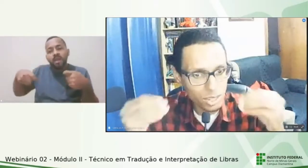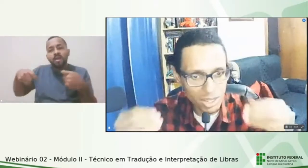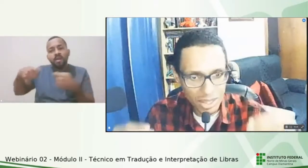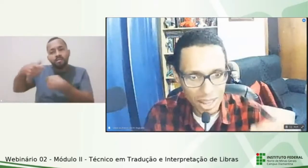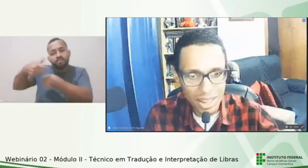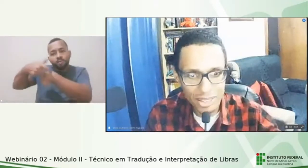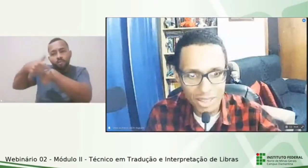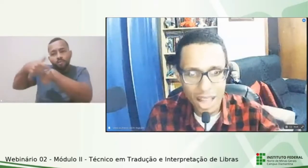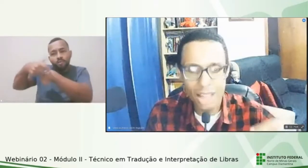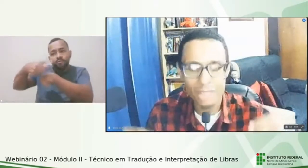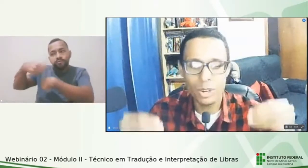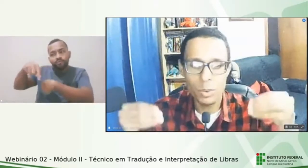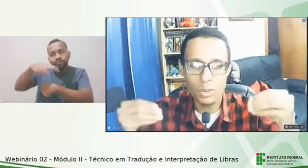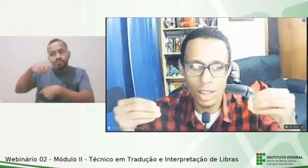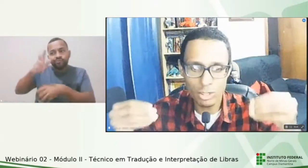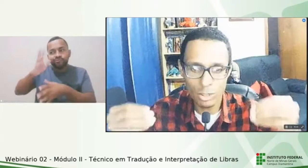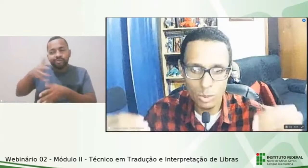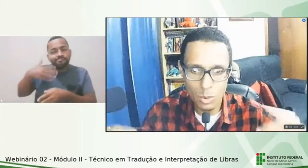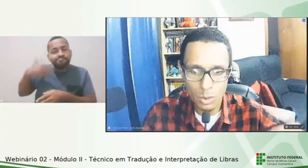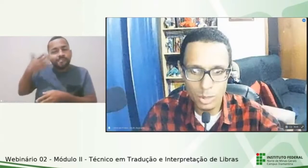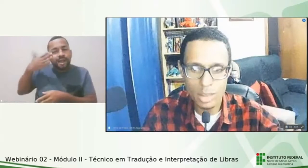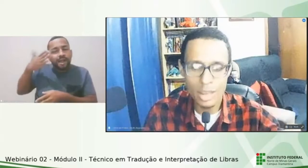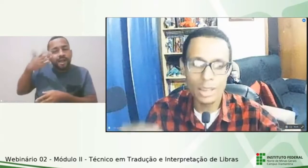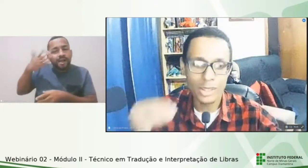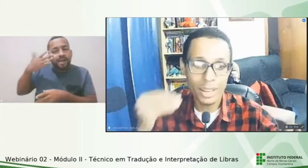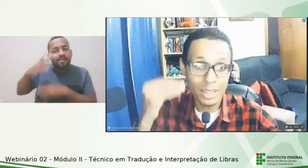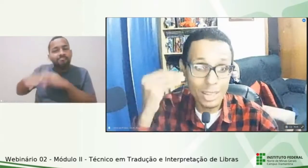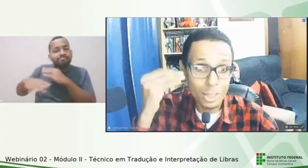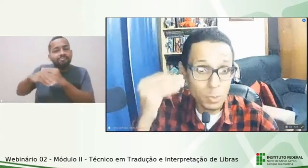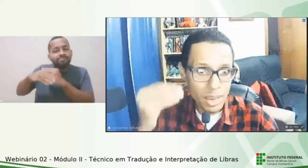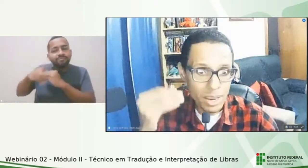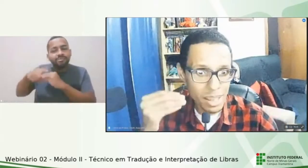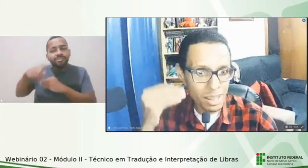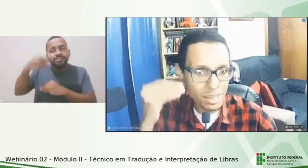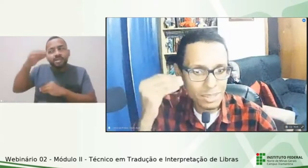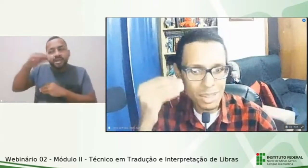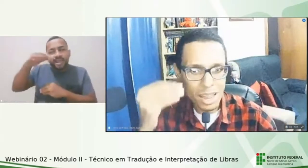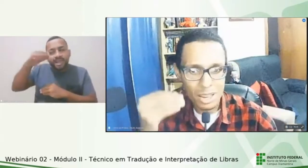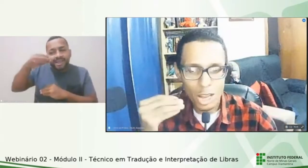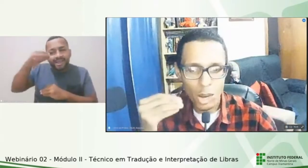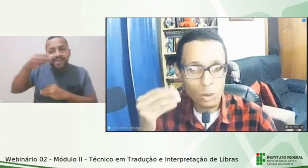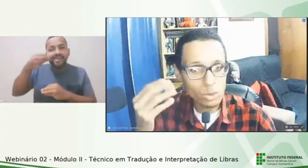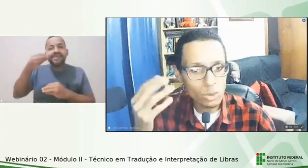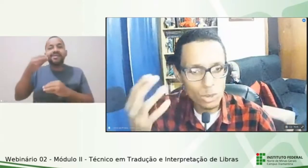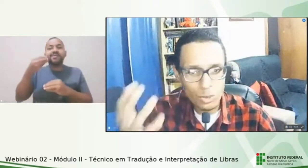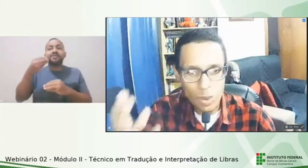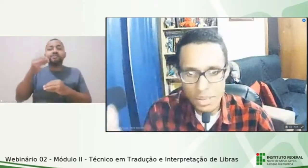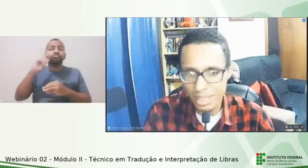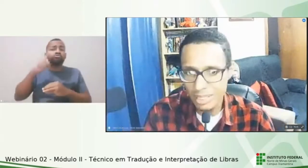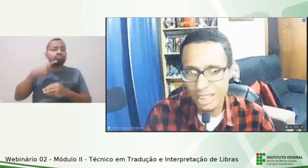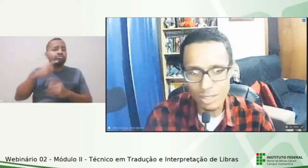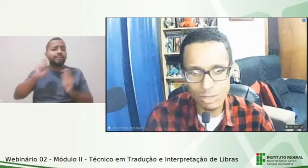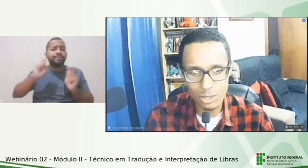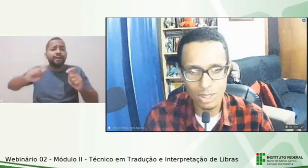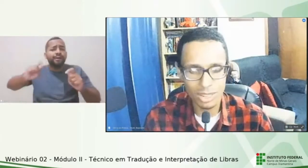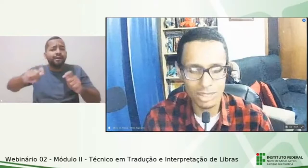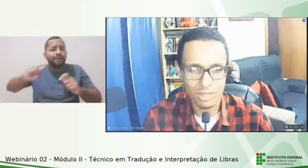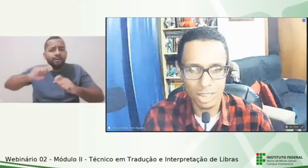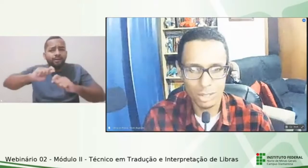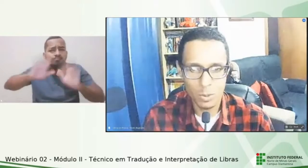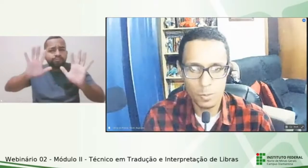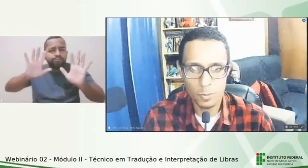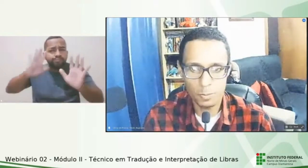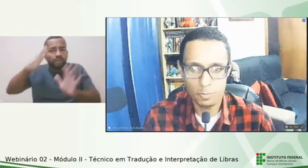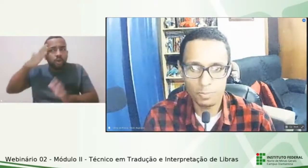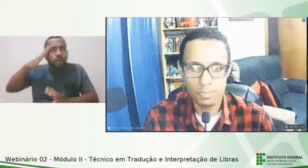já está engajado na comunidade surda, já tem experiência, os surdos vão entender o que você está